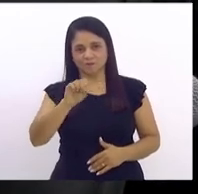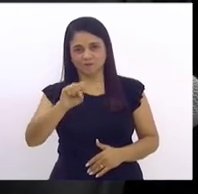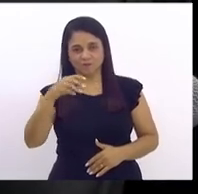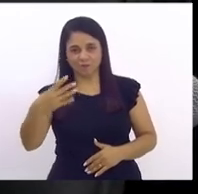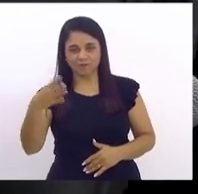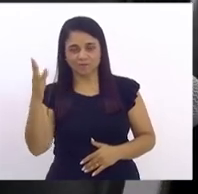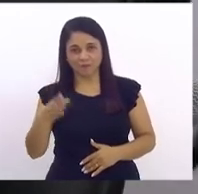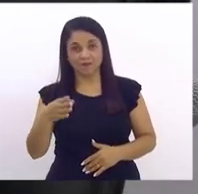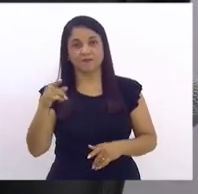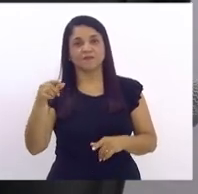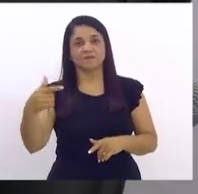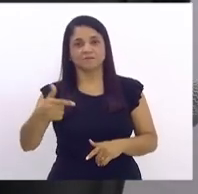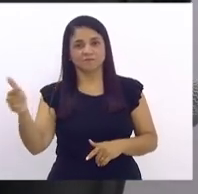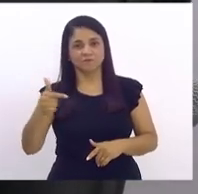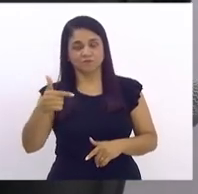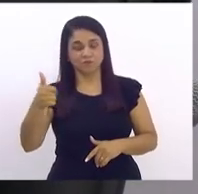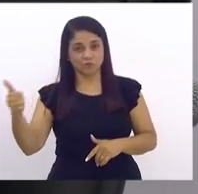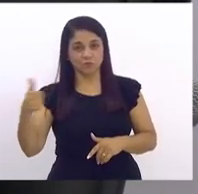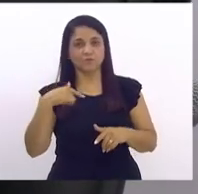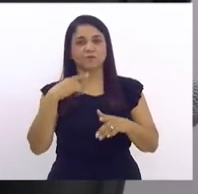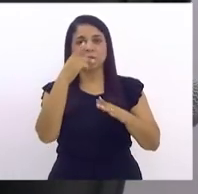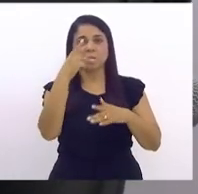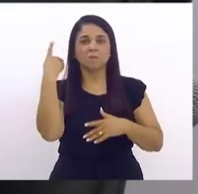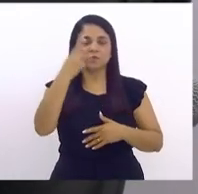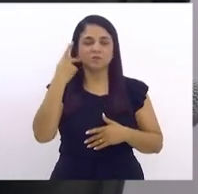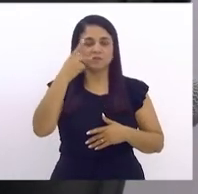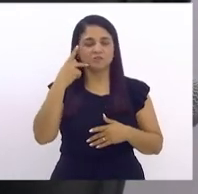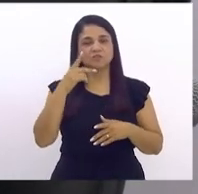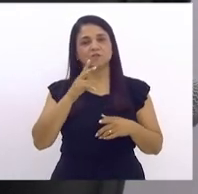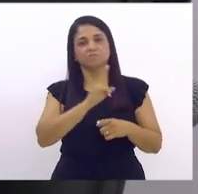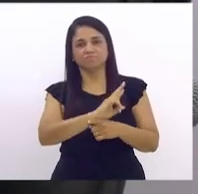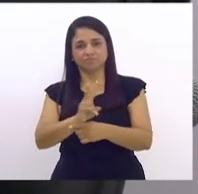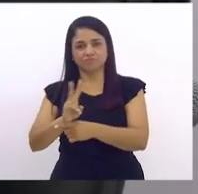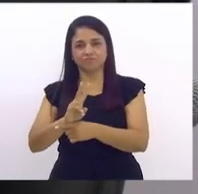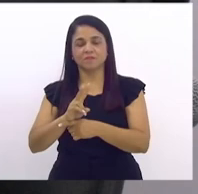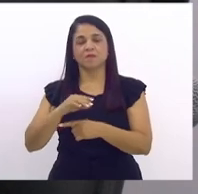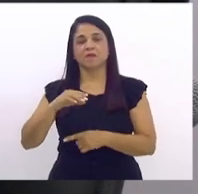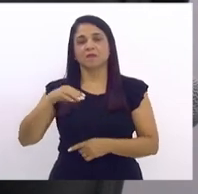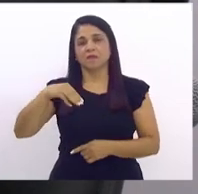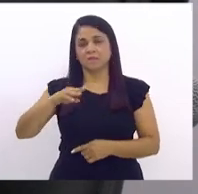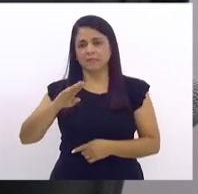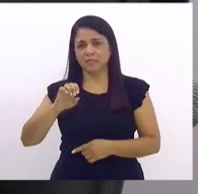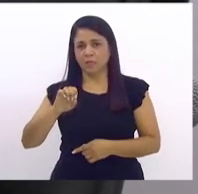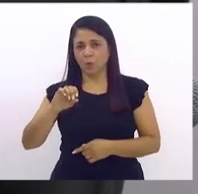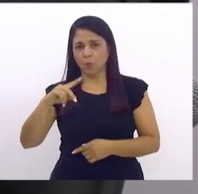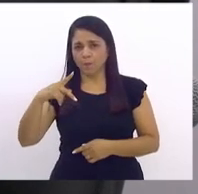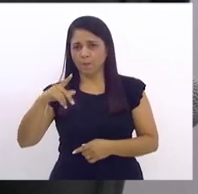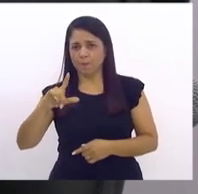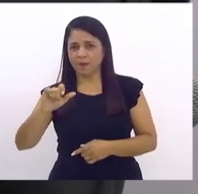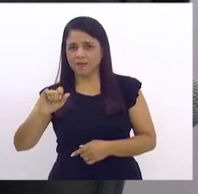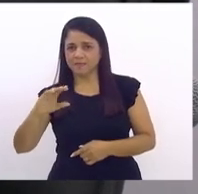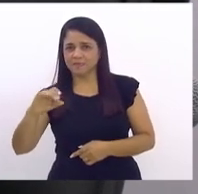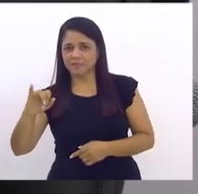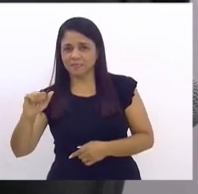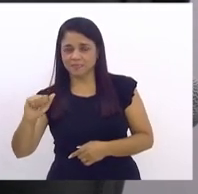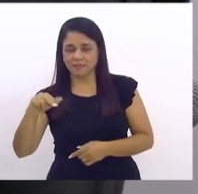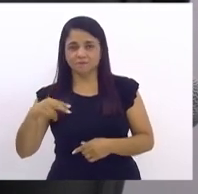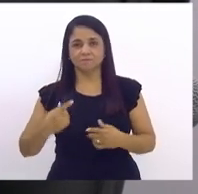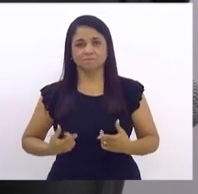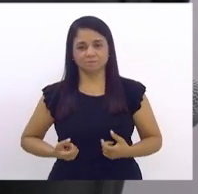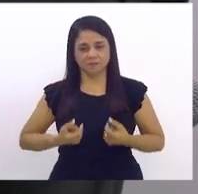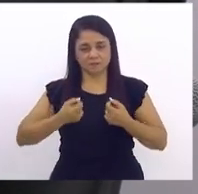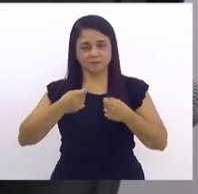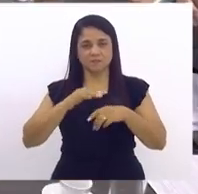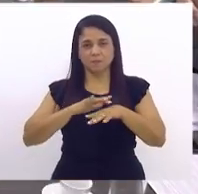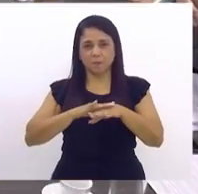de 2021, que dispõe sobre política estadual para a prevenção e controle da neoplasia maligna no estado do Rio de Janeiro. Para aparecer, deputada Verônica Lima.